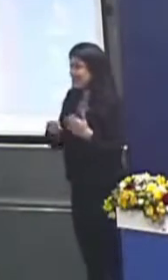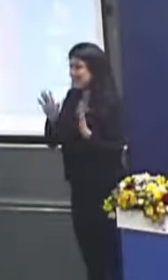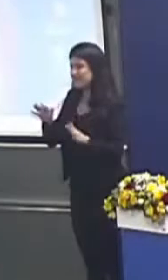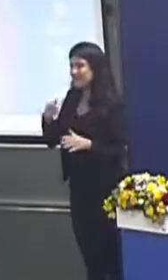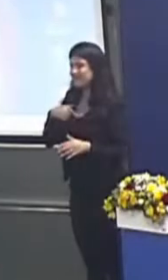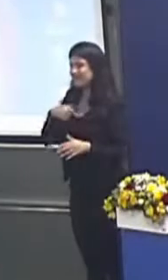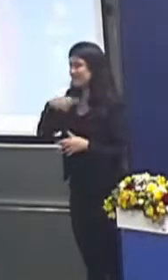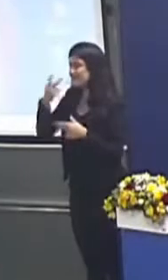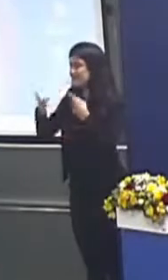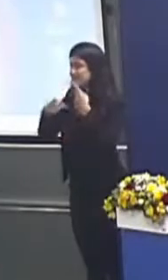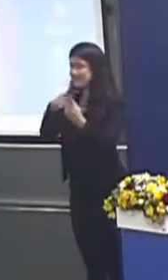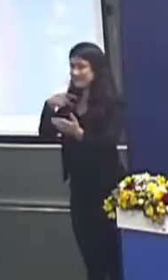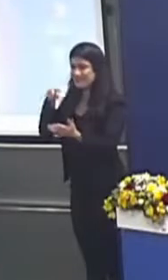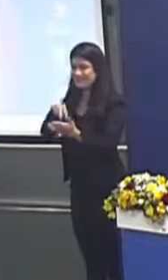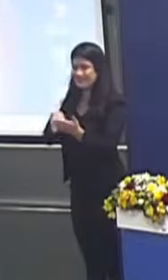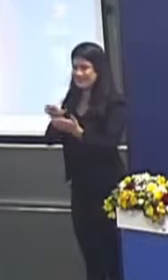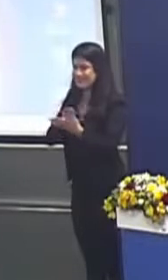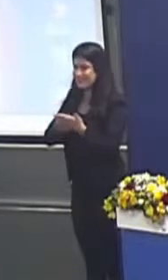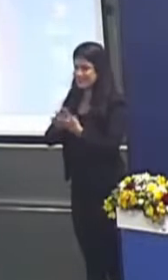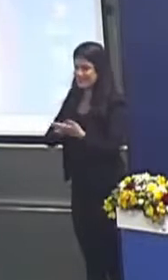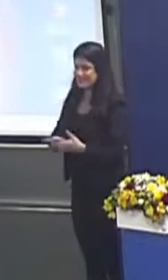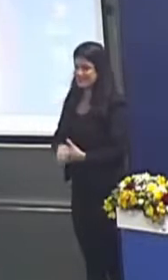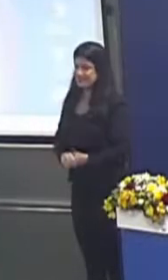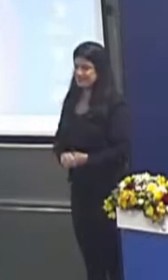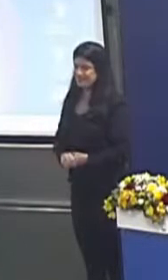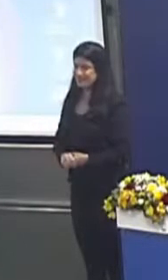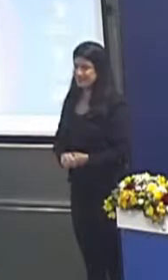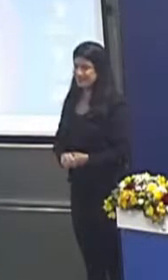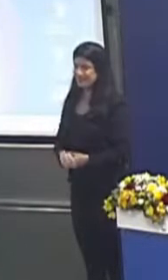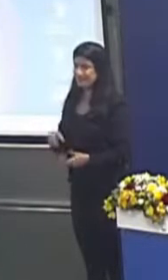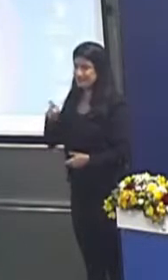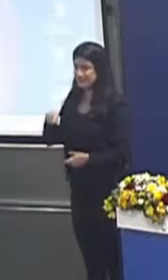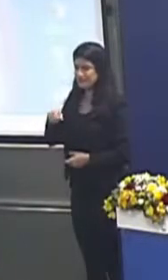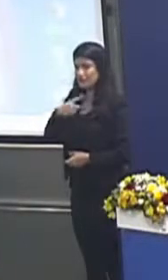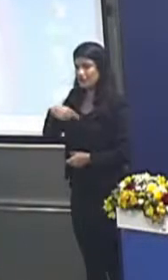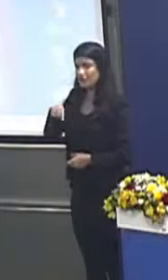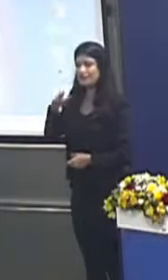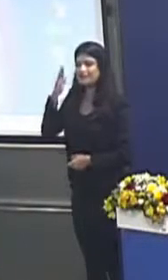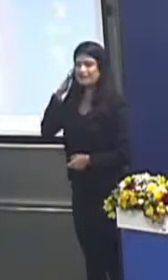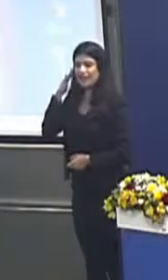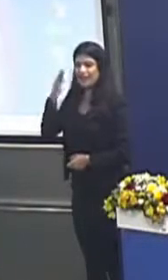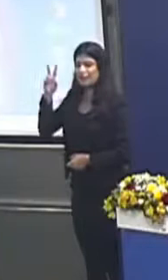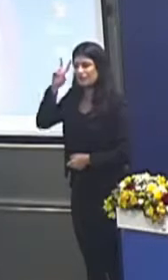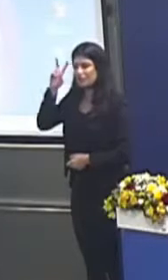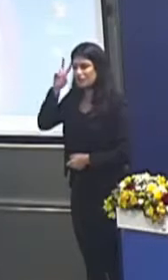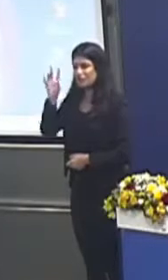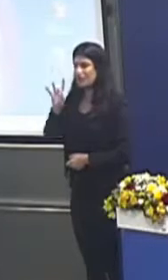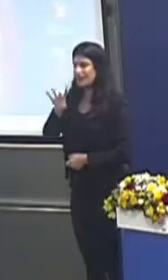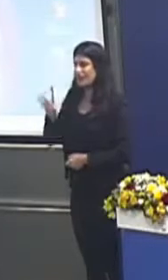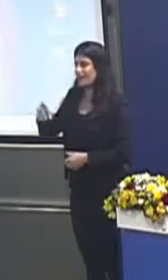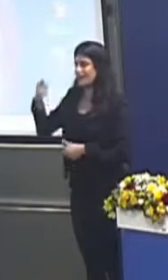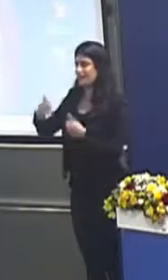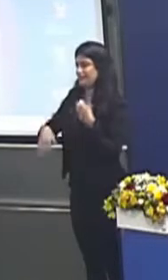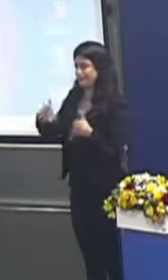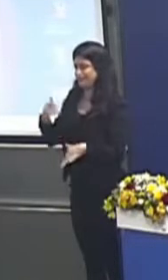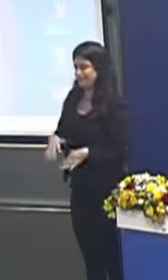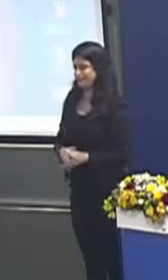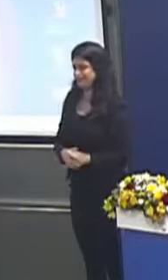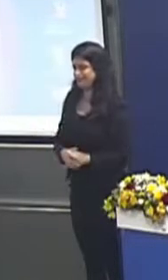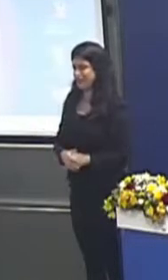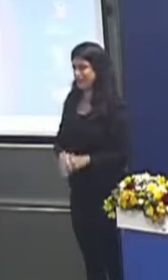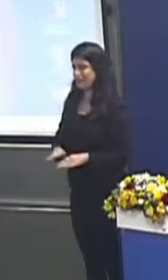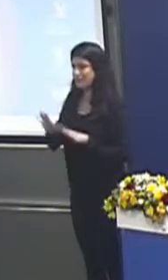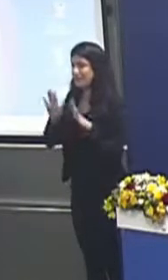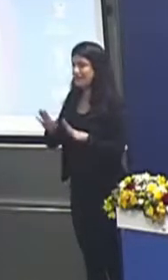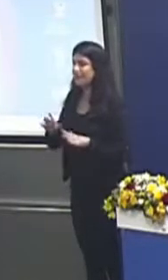Vocês já viram que eu não olhei para nada disso, né? É que eu acho que a gente sabe a história que a gente contou até aqui. Mas